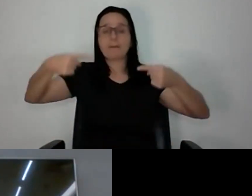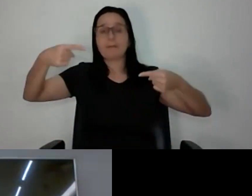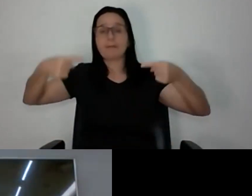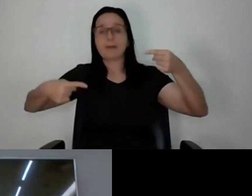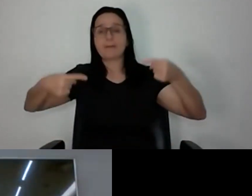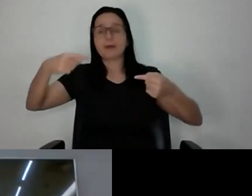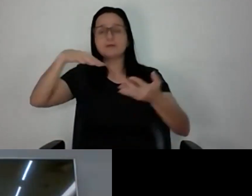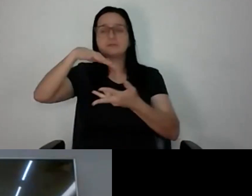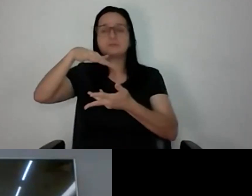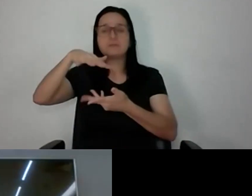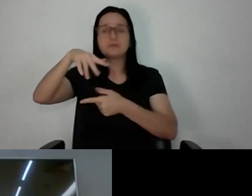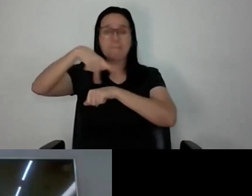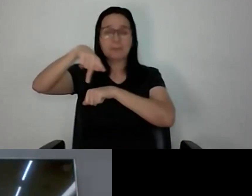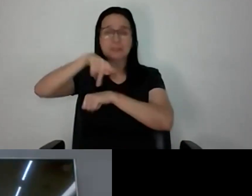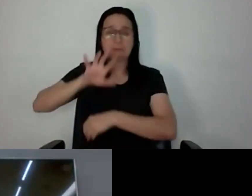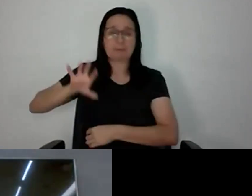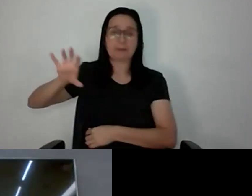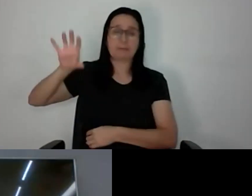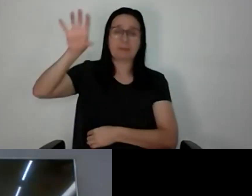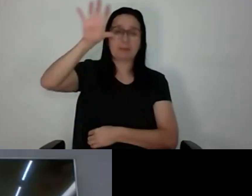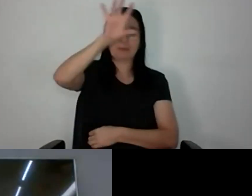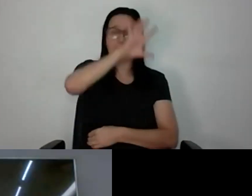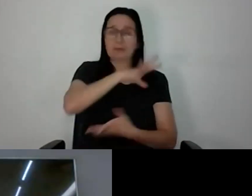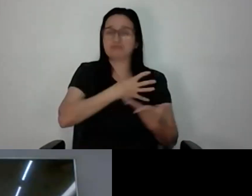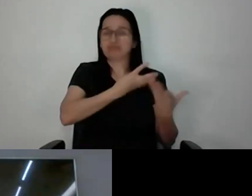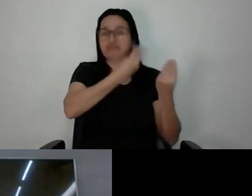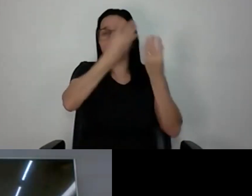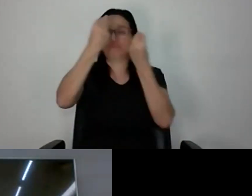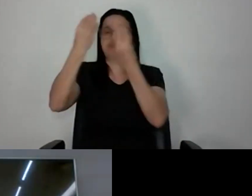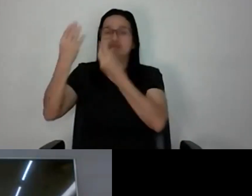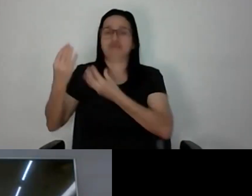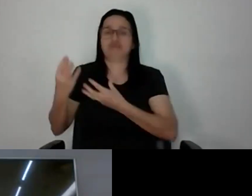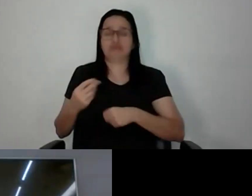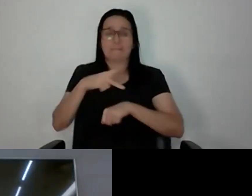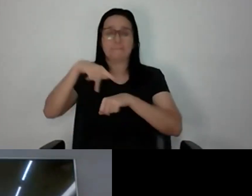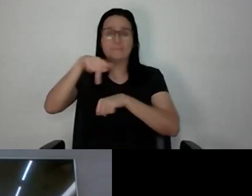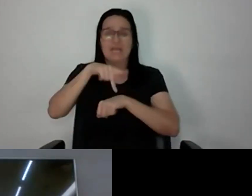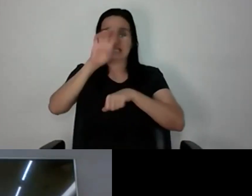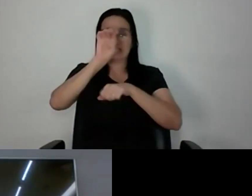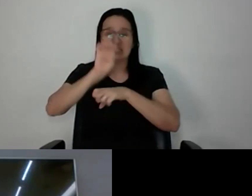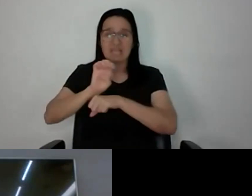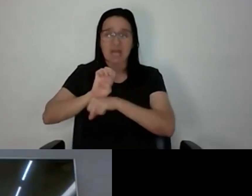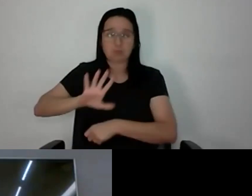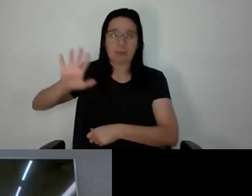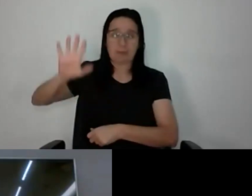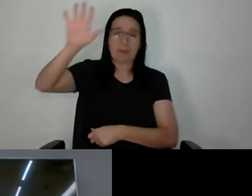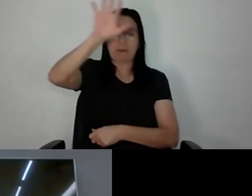em não sei quantos países do mundo e não sei em quantos estados do Brasil. Eu sei que eu participei aqui no